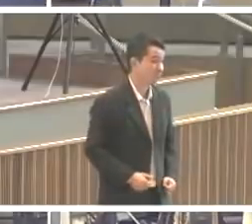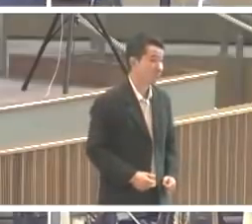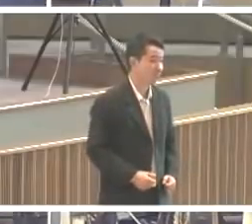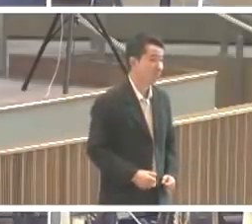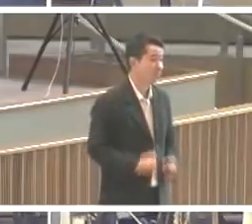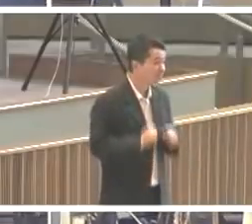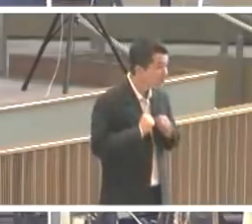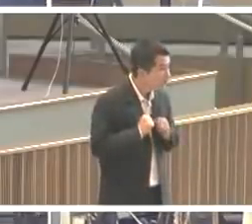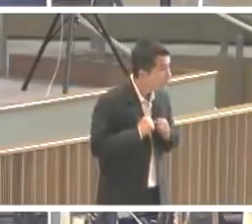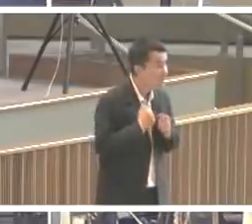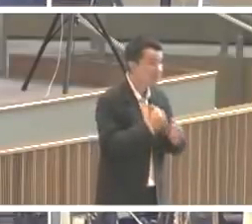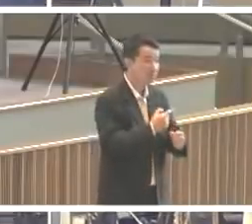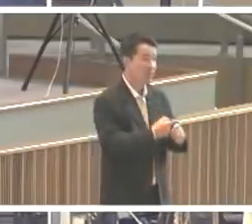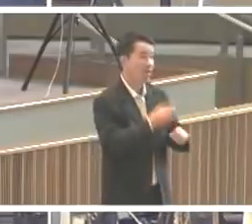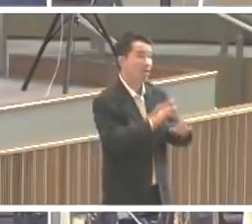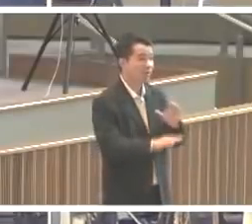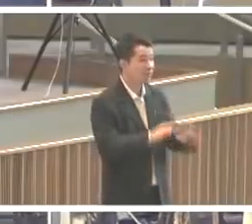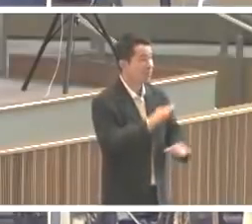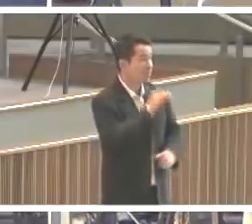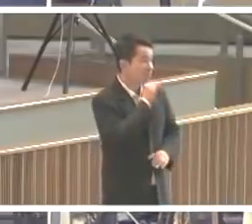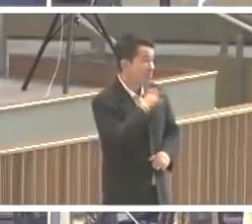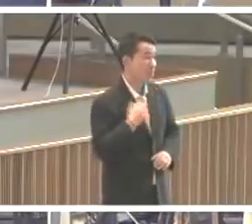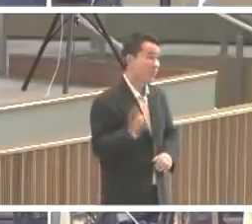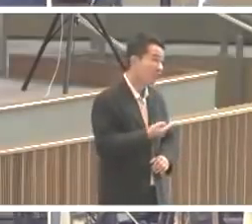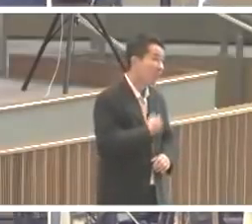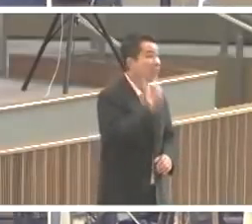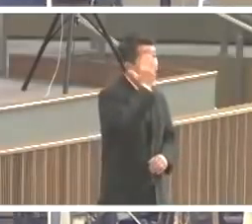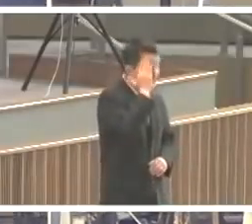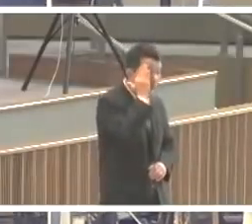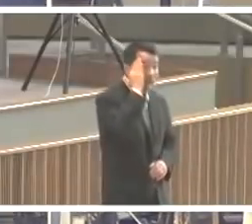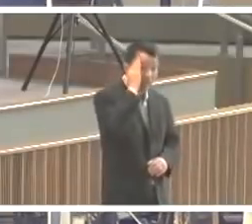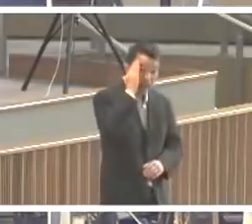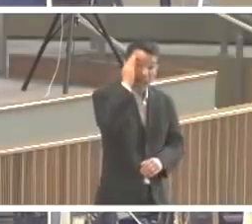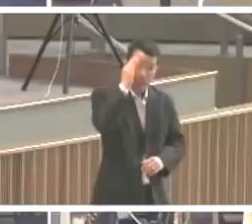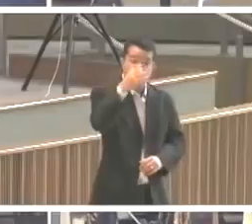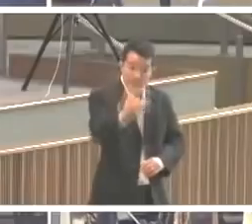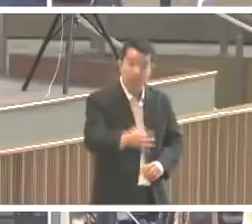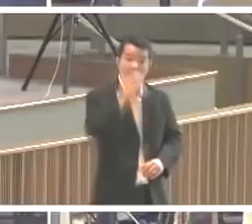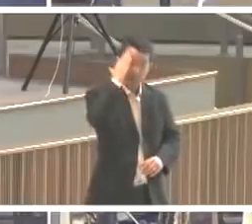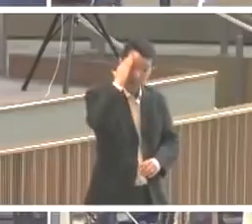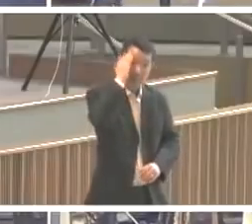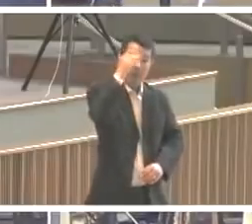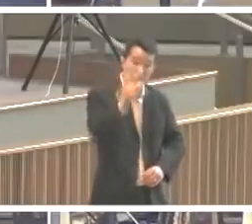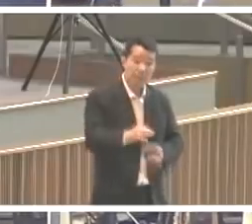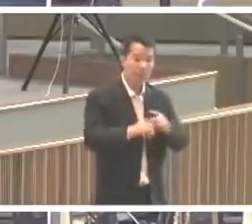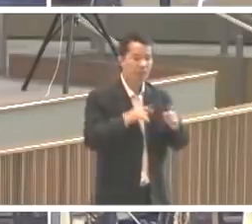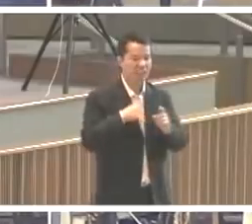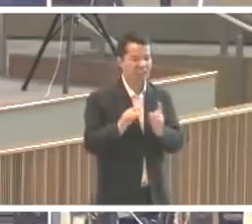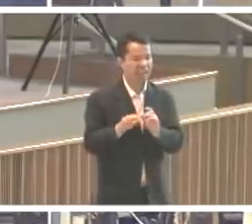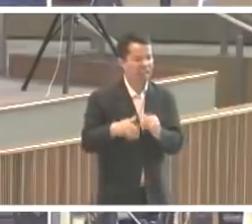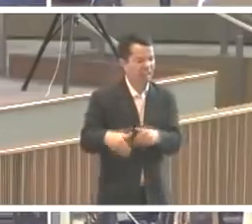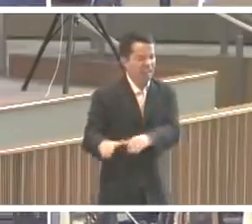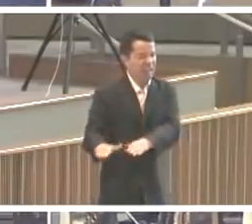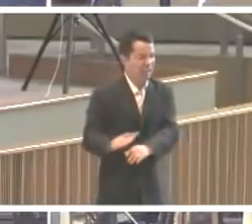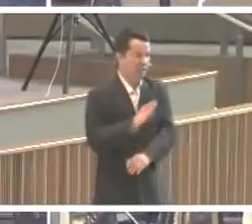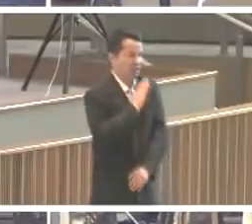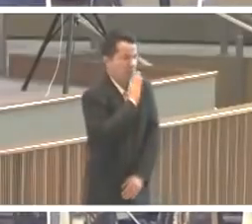a bênção da visitação, nós teremos que tomar decisões que envolvem a valorização